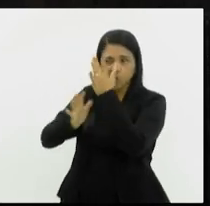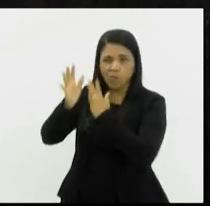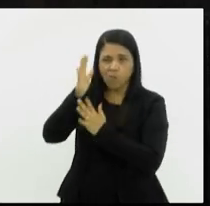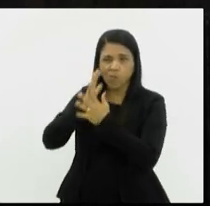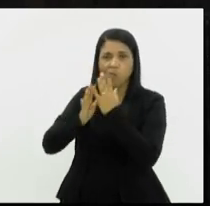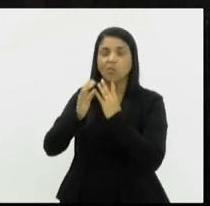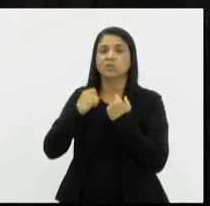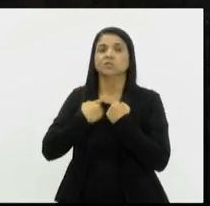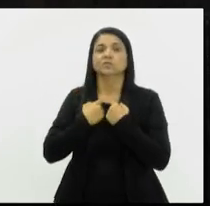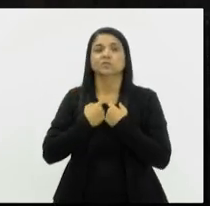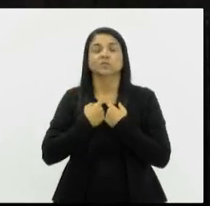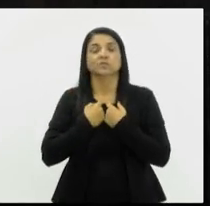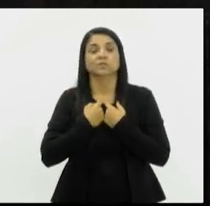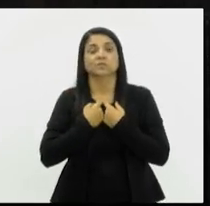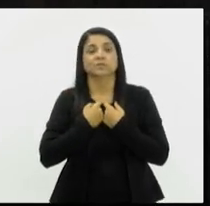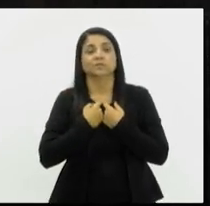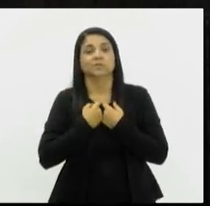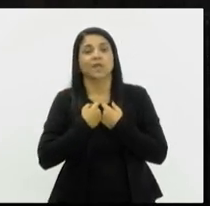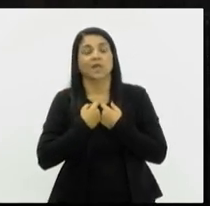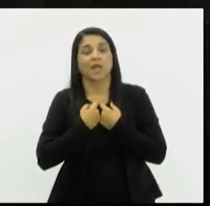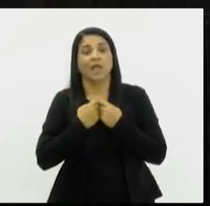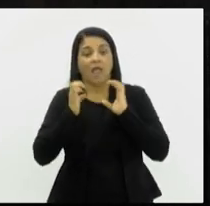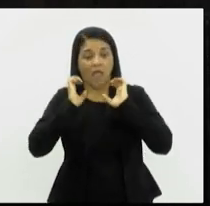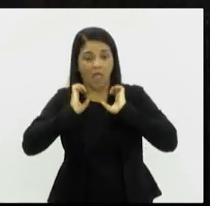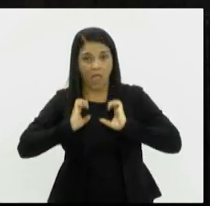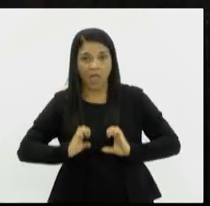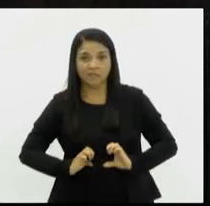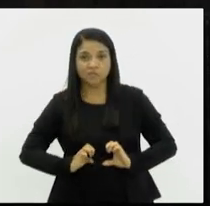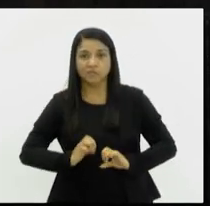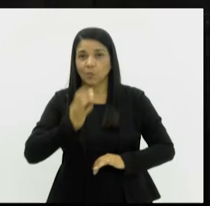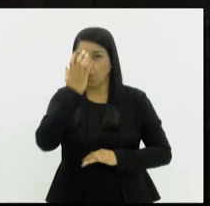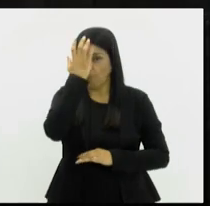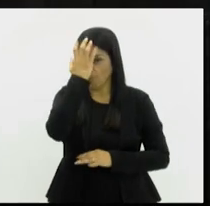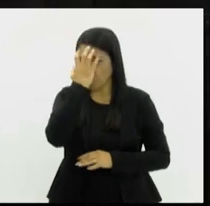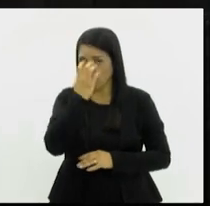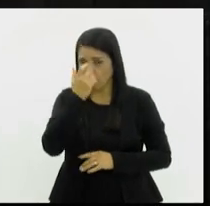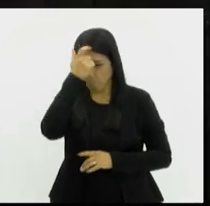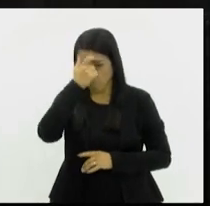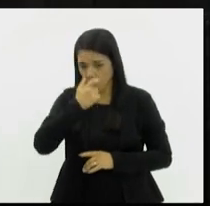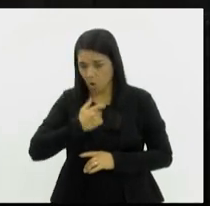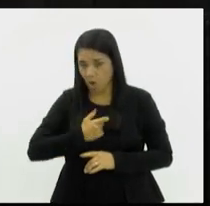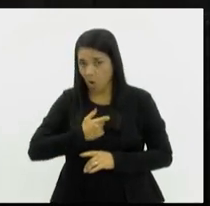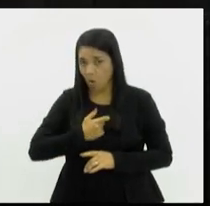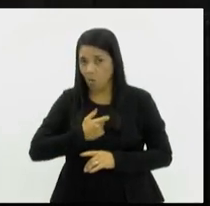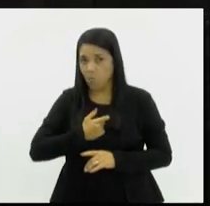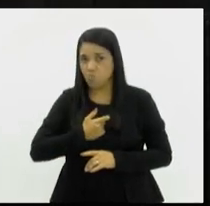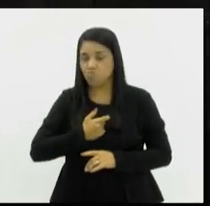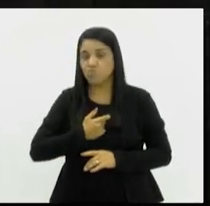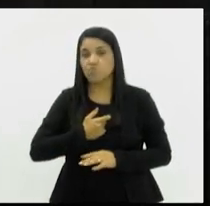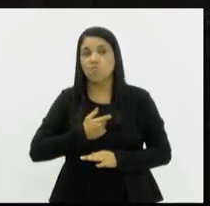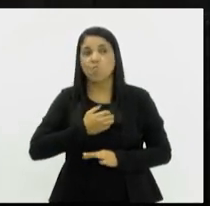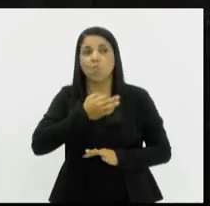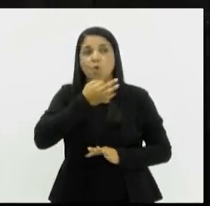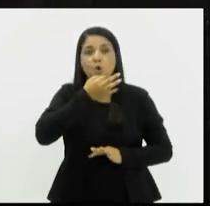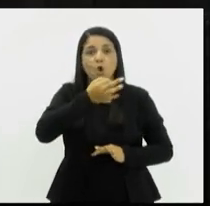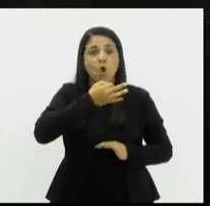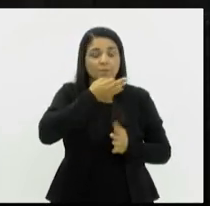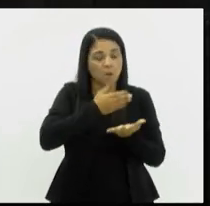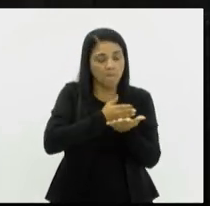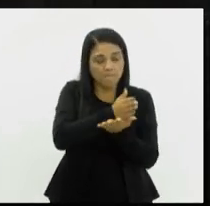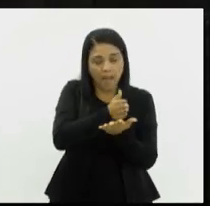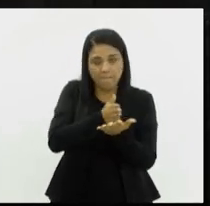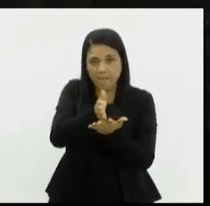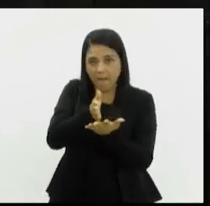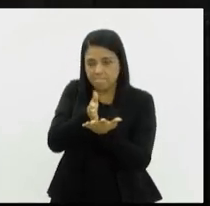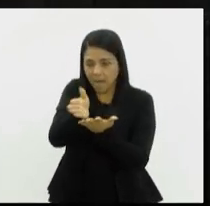éticos e morais, etc. Isso fica para as mais diversas correntes de opinião. Não vou